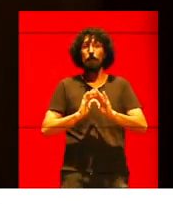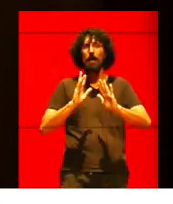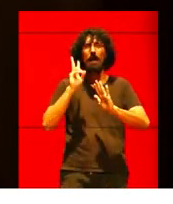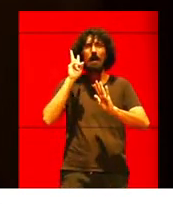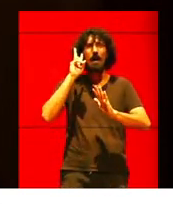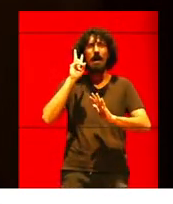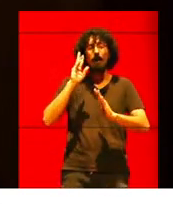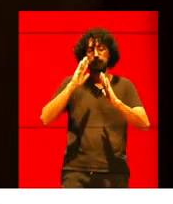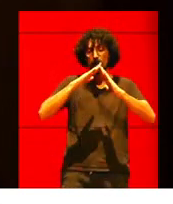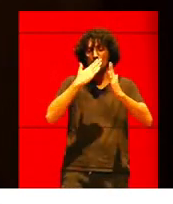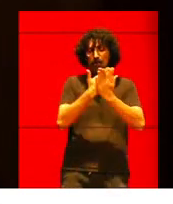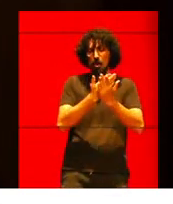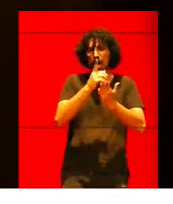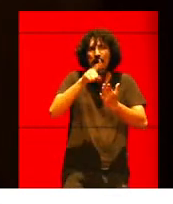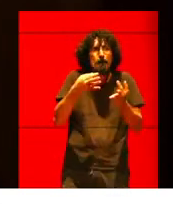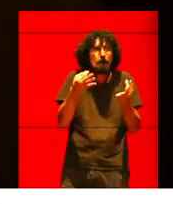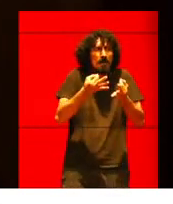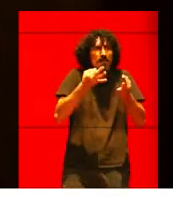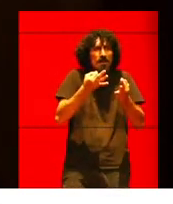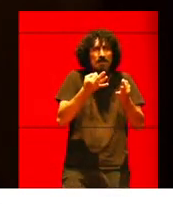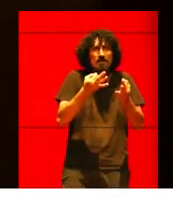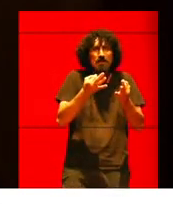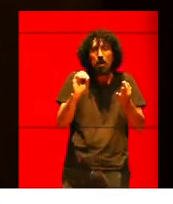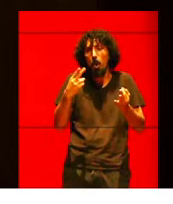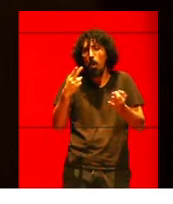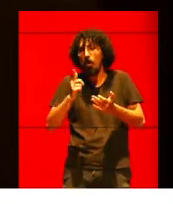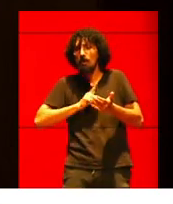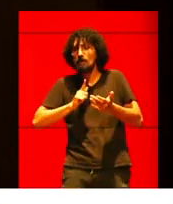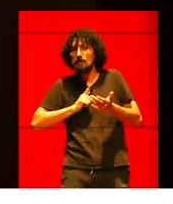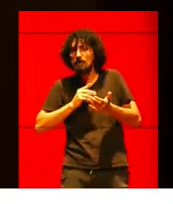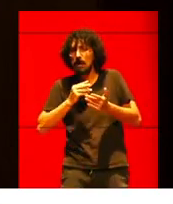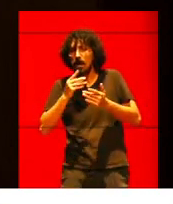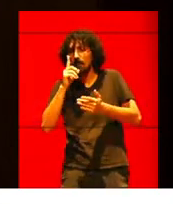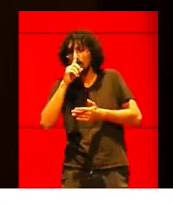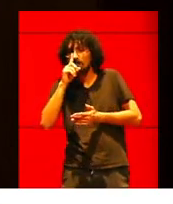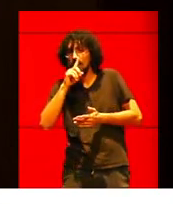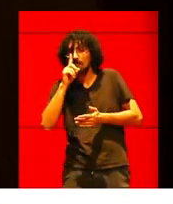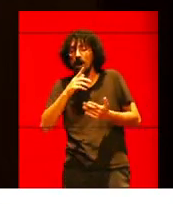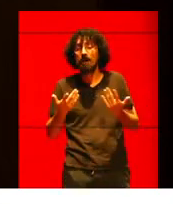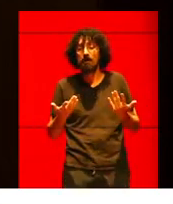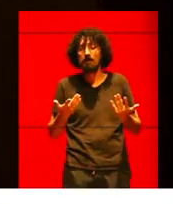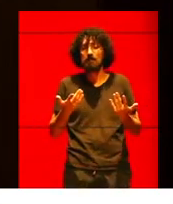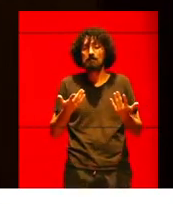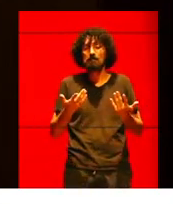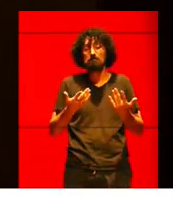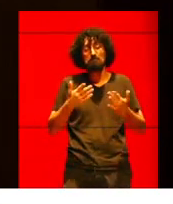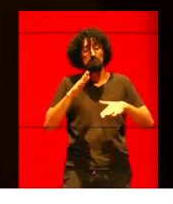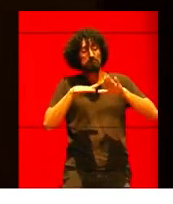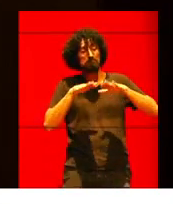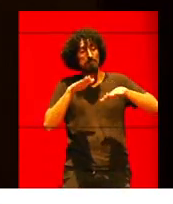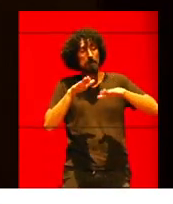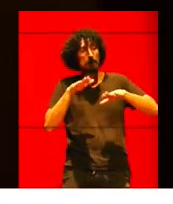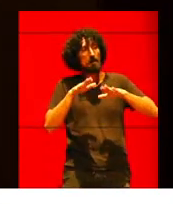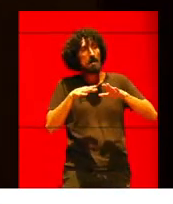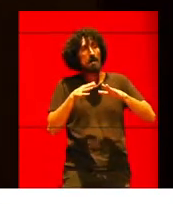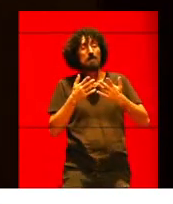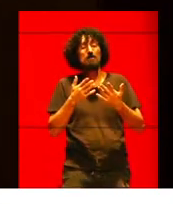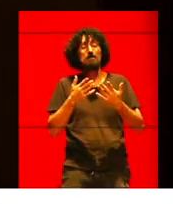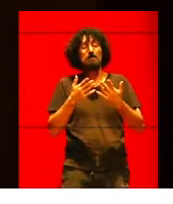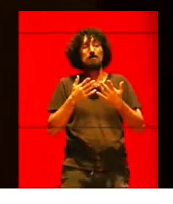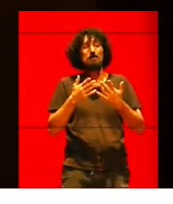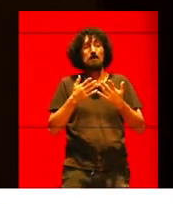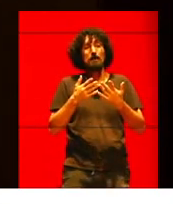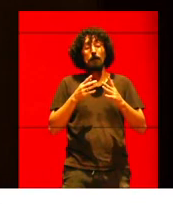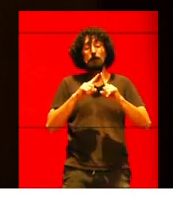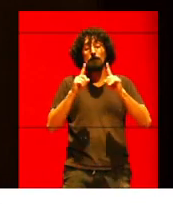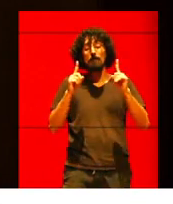é perfeita, segundo alguns. Segundo outros, não. O que torna uma escola perfeita? Depende do teu parâmetro. Mas